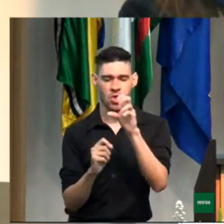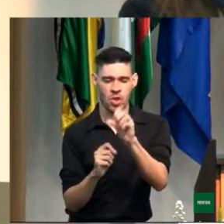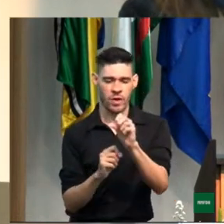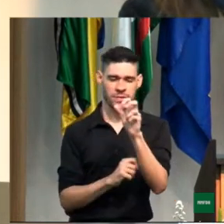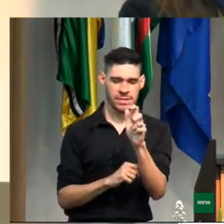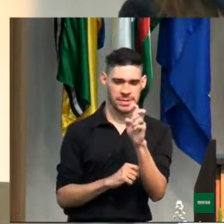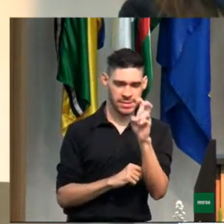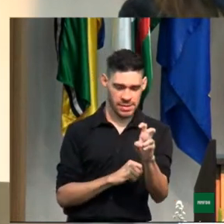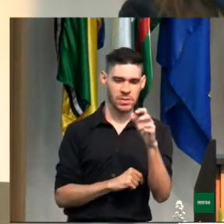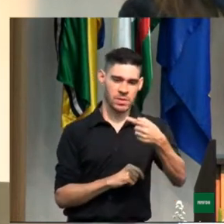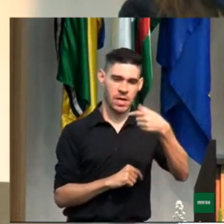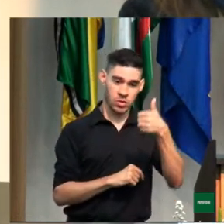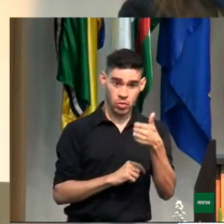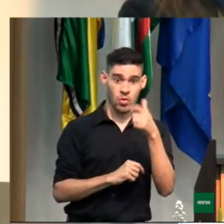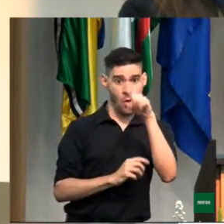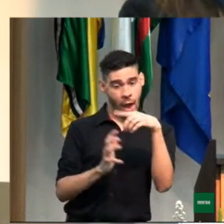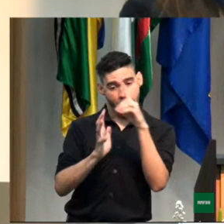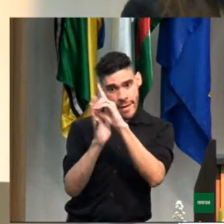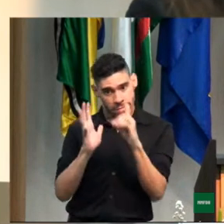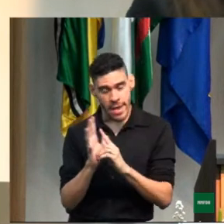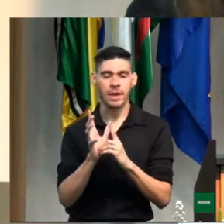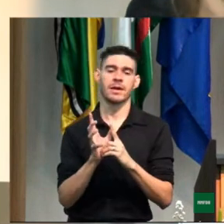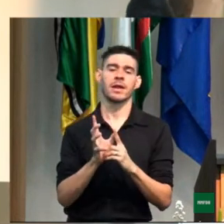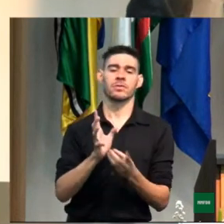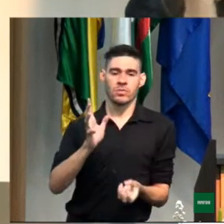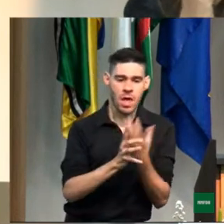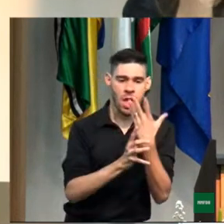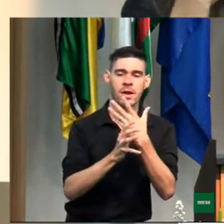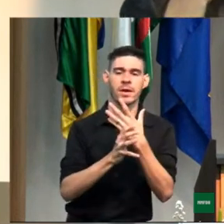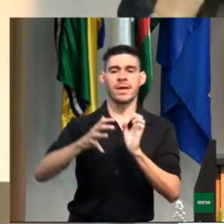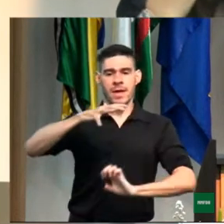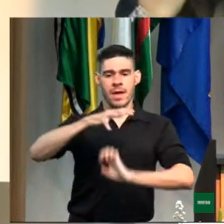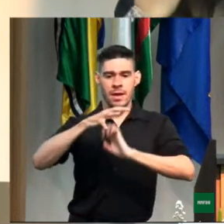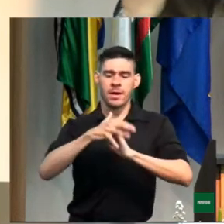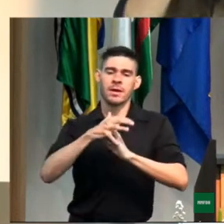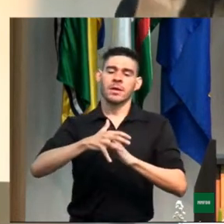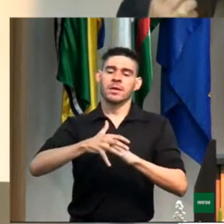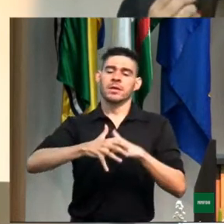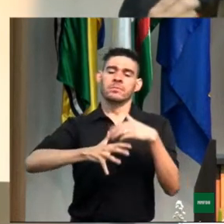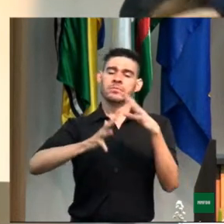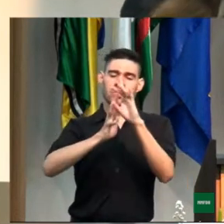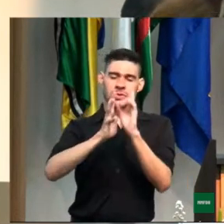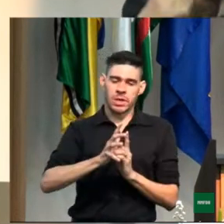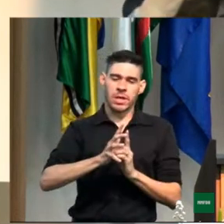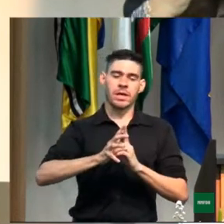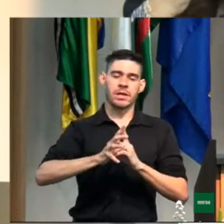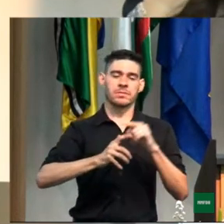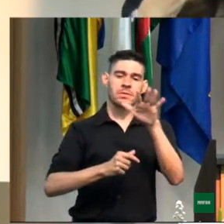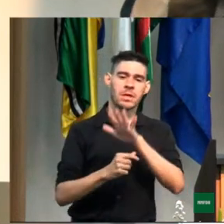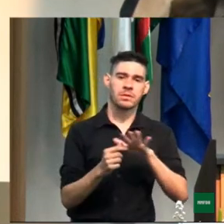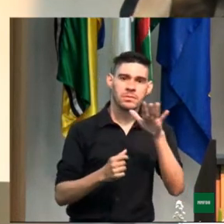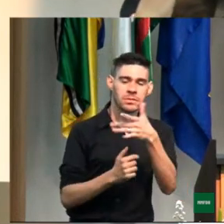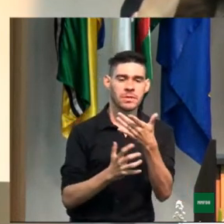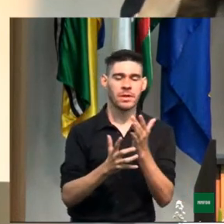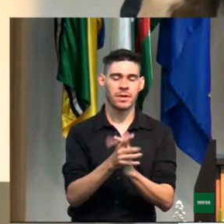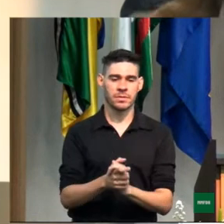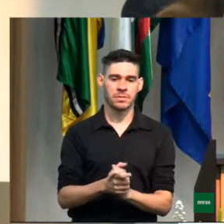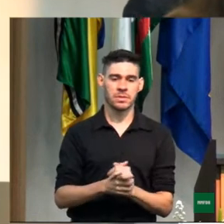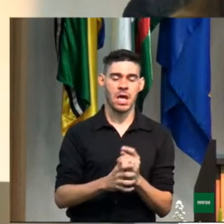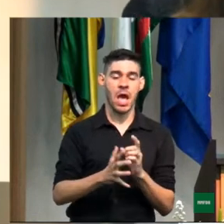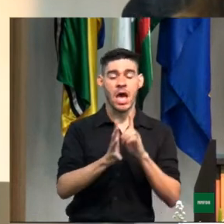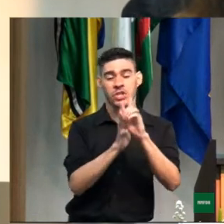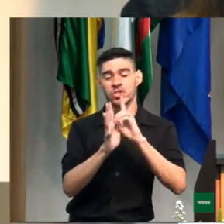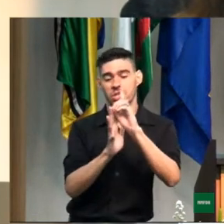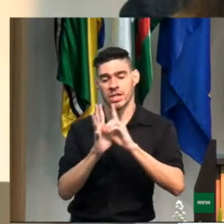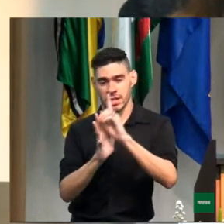que estabelece as empresas dos direitos nacionais sobre empresas, as diretrizes nacionais sobre as empresas de